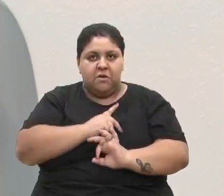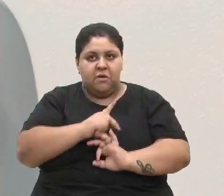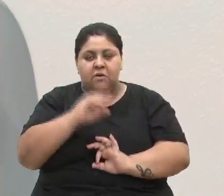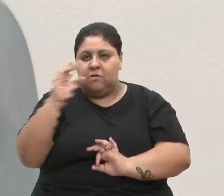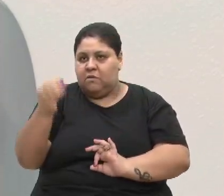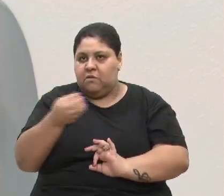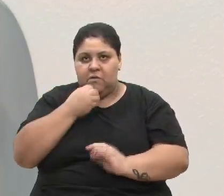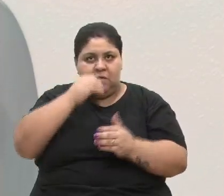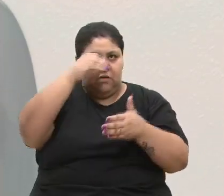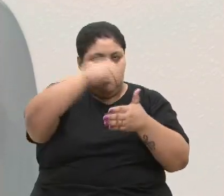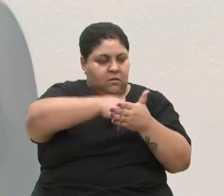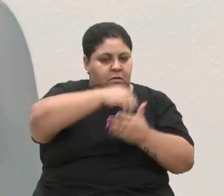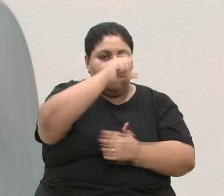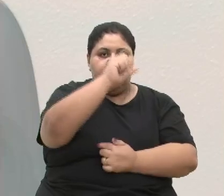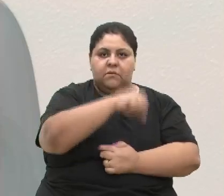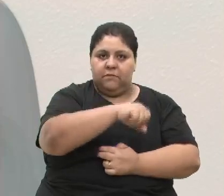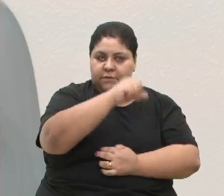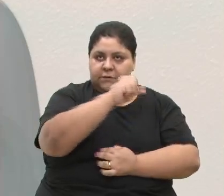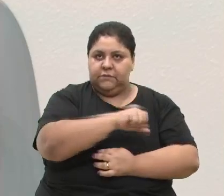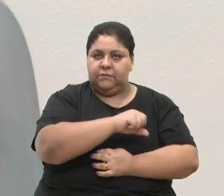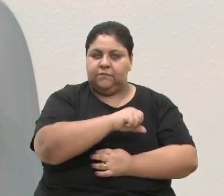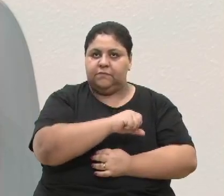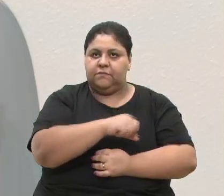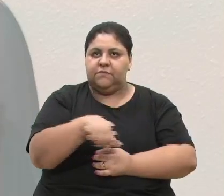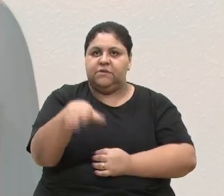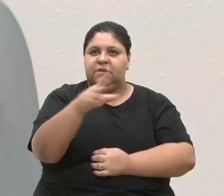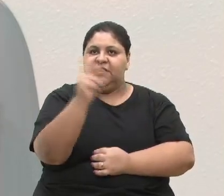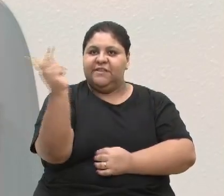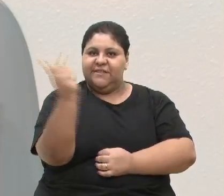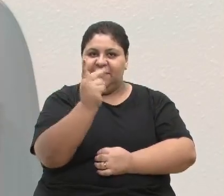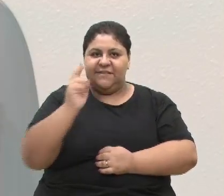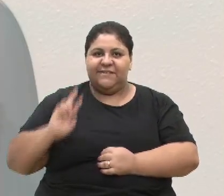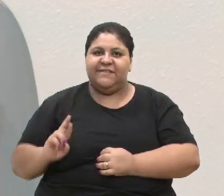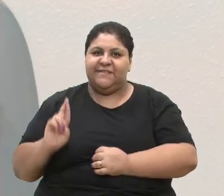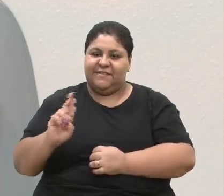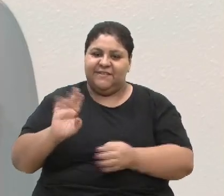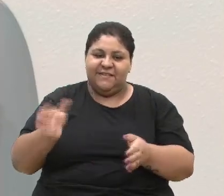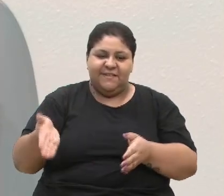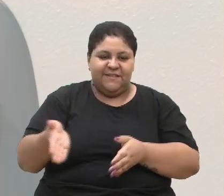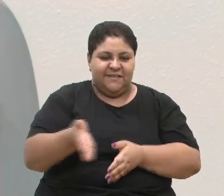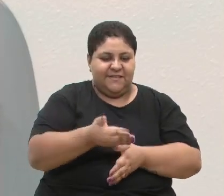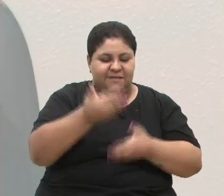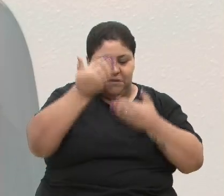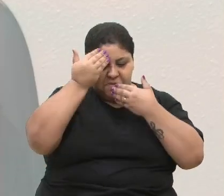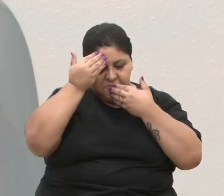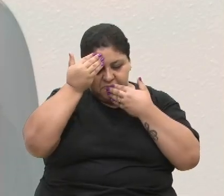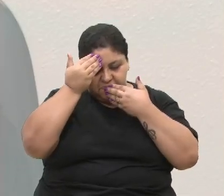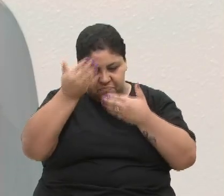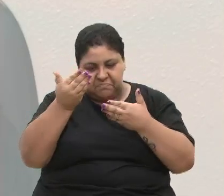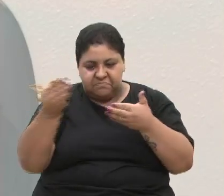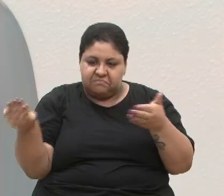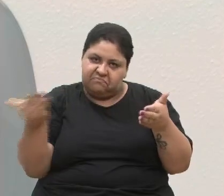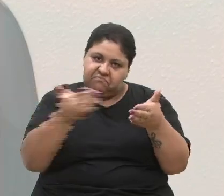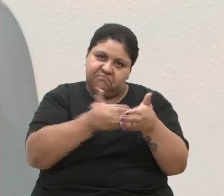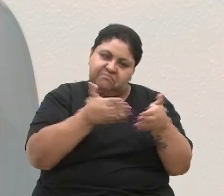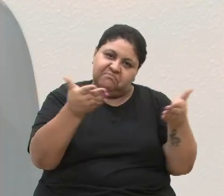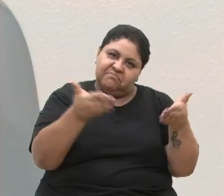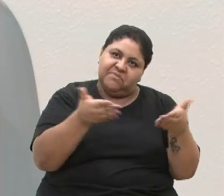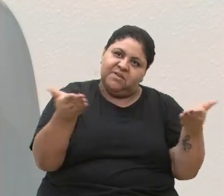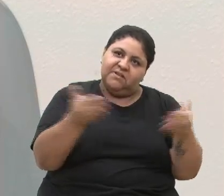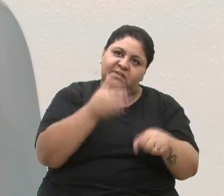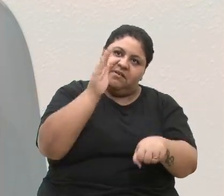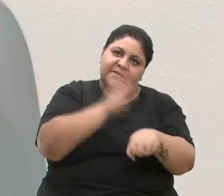certeza votarei favorável. E nossos dois representantes da bocha aqui, muito obrigado por vocês terem vindo, tá? E hoje é um